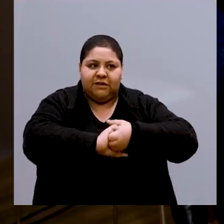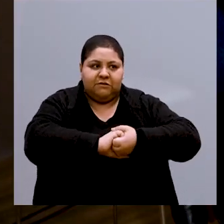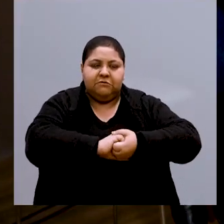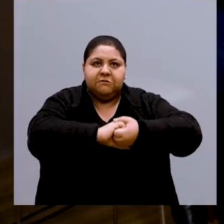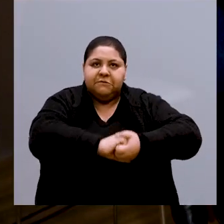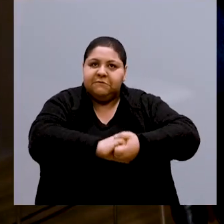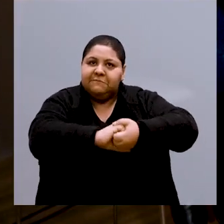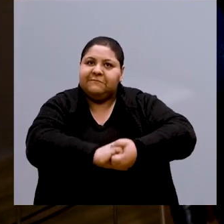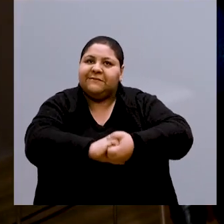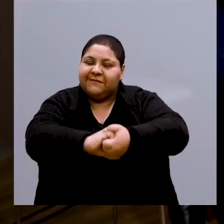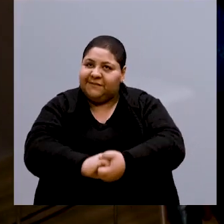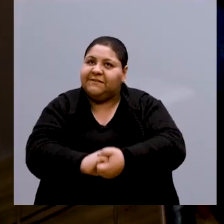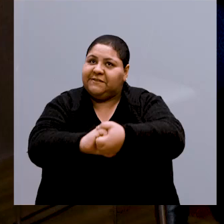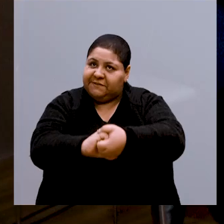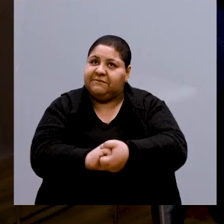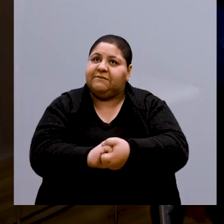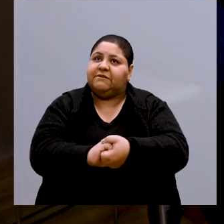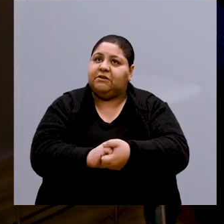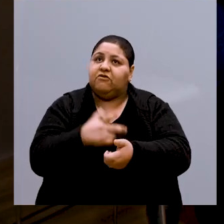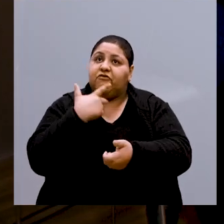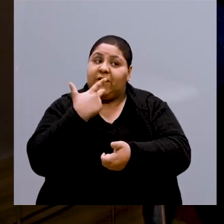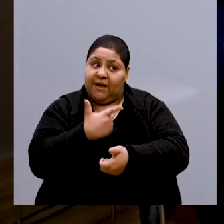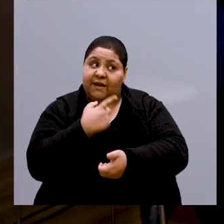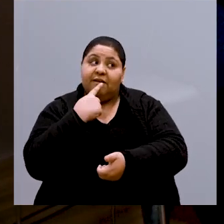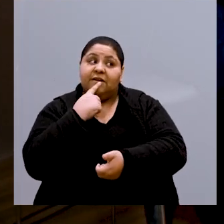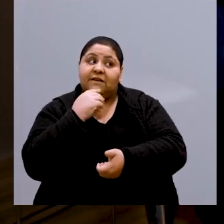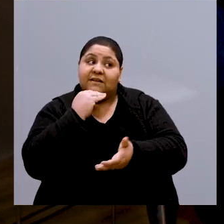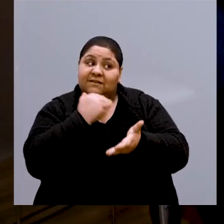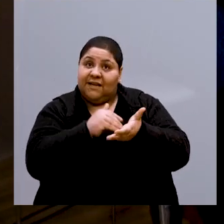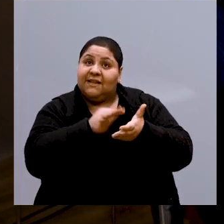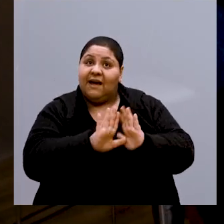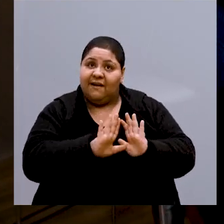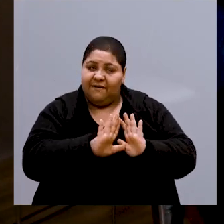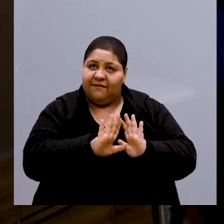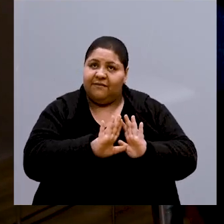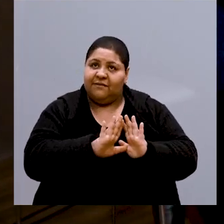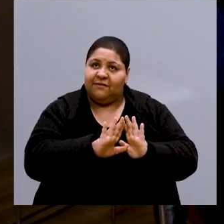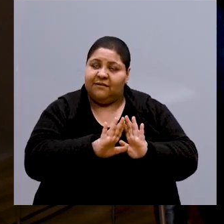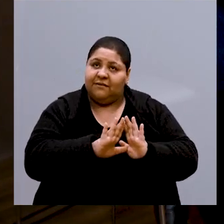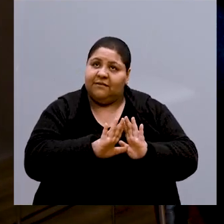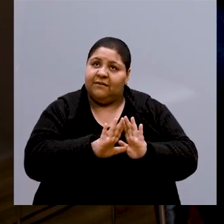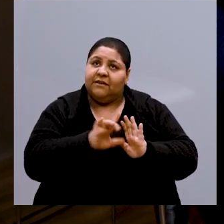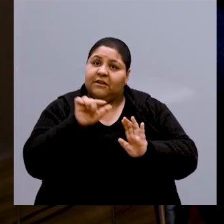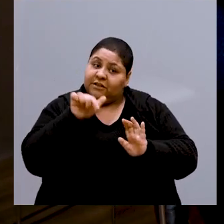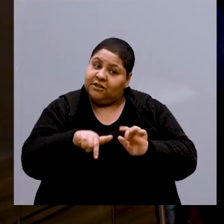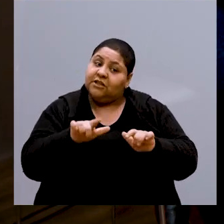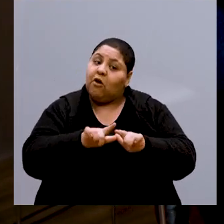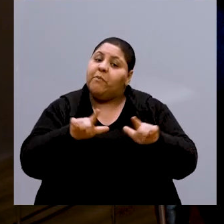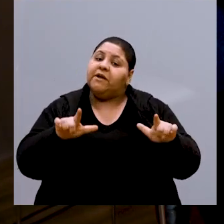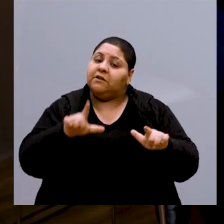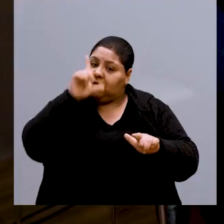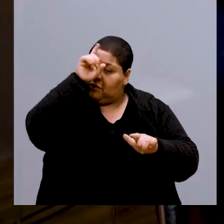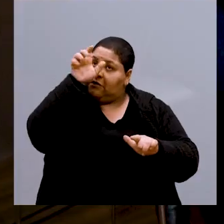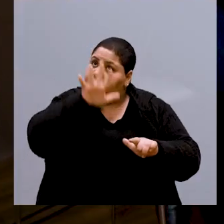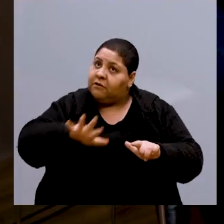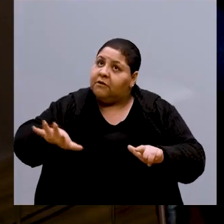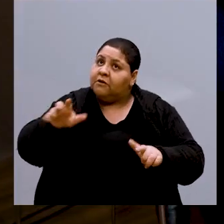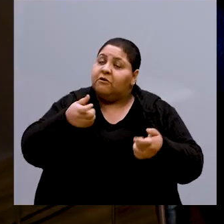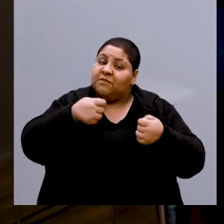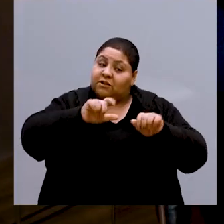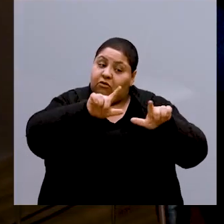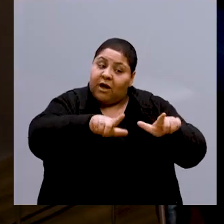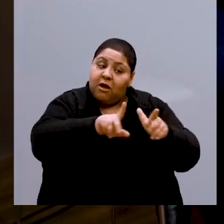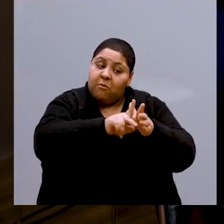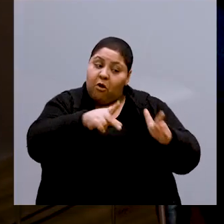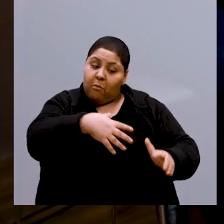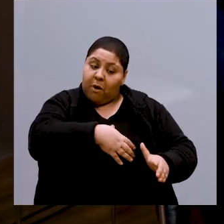inclusive, um registro, um flagrante. Peguei ela pelo braço, assim, e disse: secretária, a gente está ampliando o Hospital Geral, mas a gente precisa